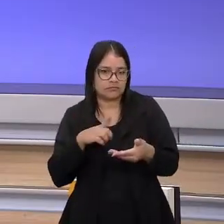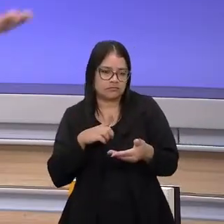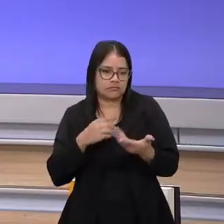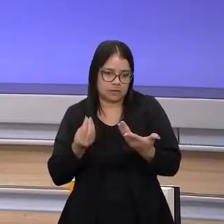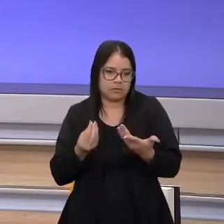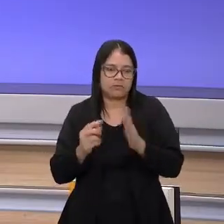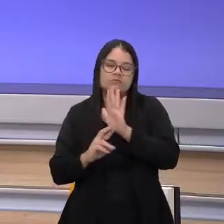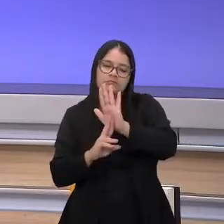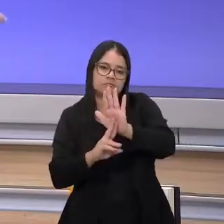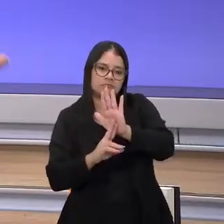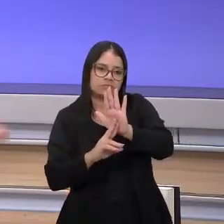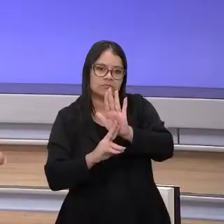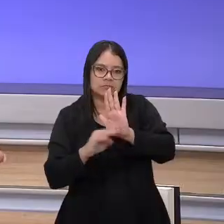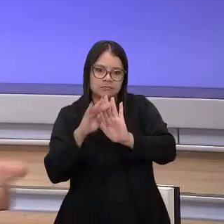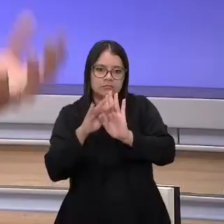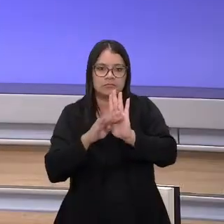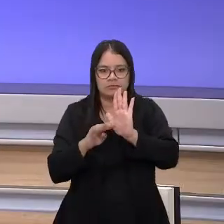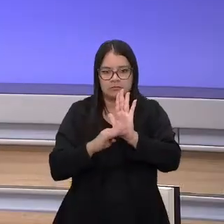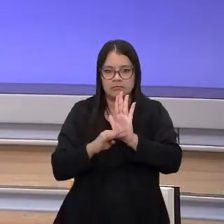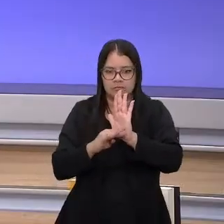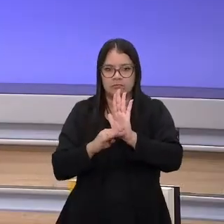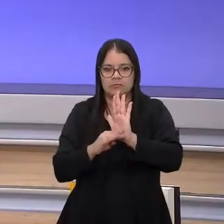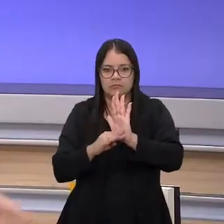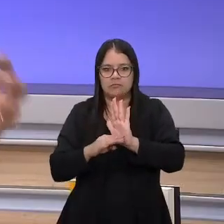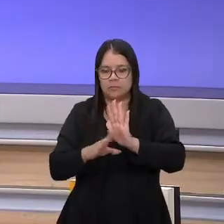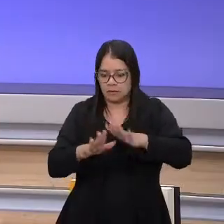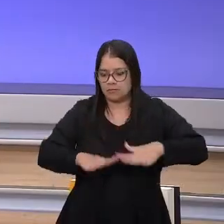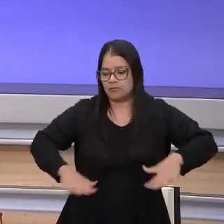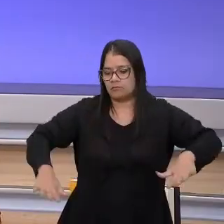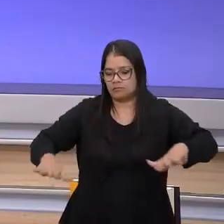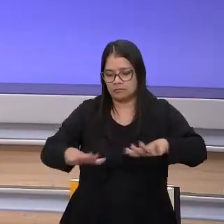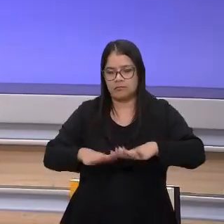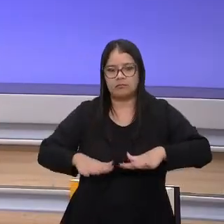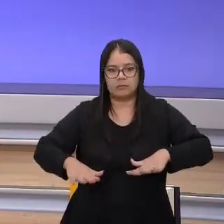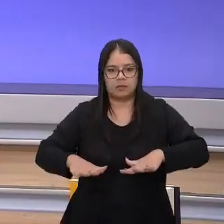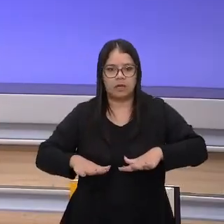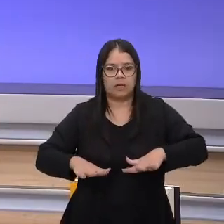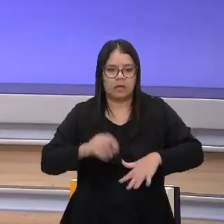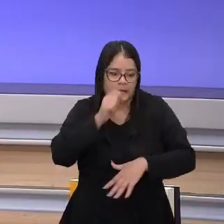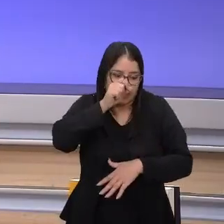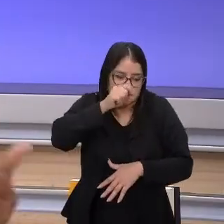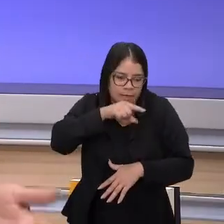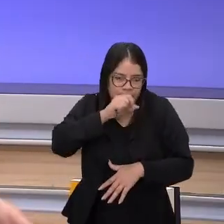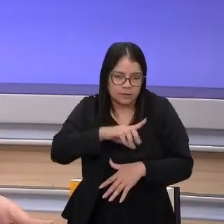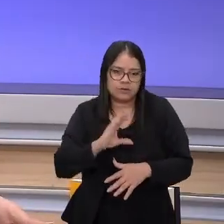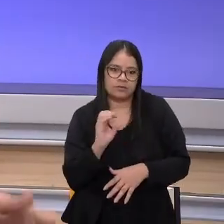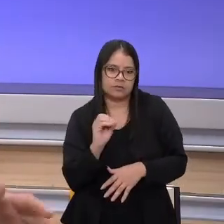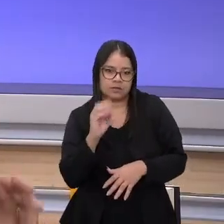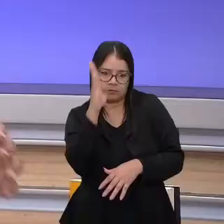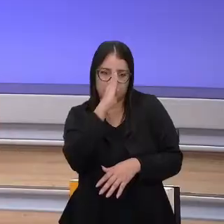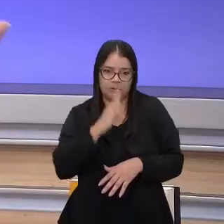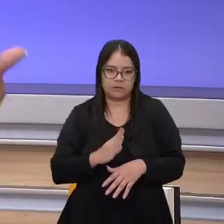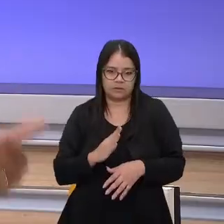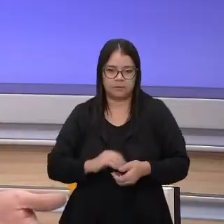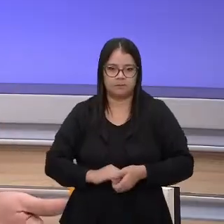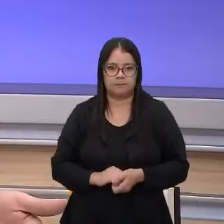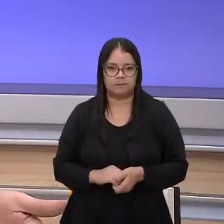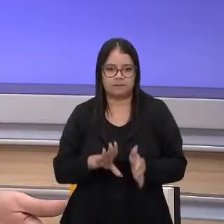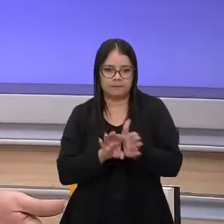nós representamos a Baixada Santista, mas nós somos da linha Lixo Zero Brasil. Então, é um conceito que nós